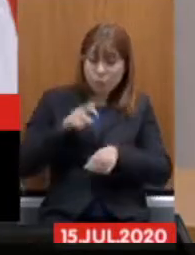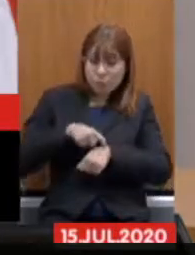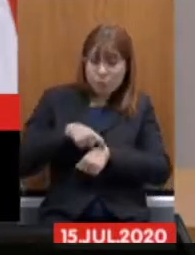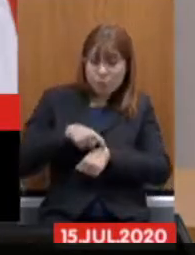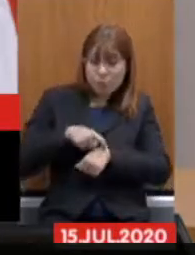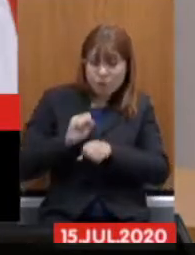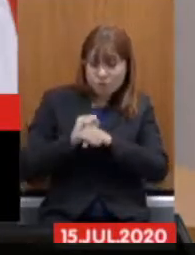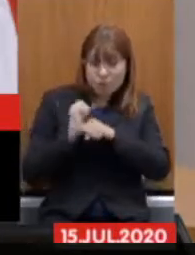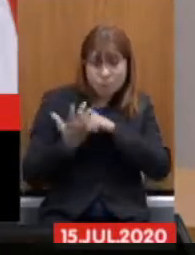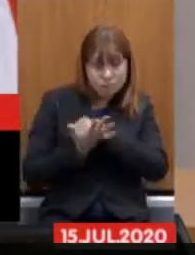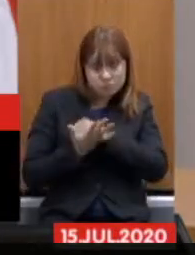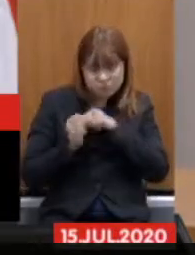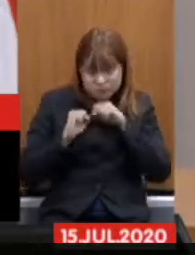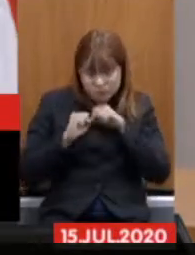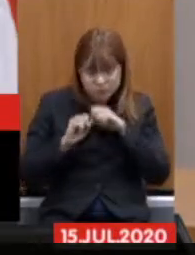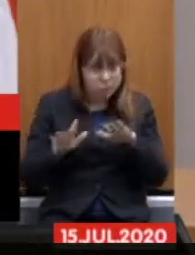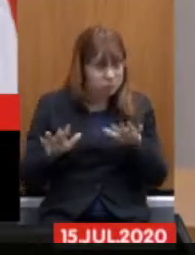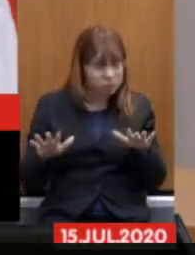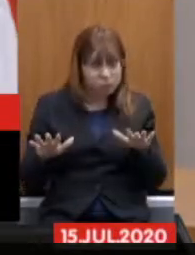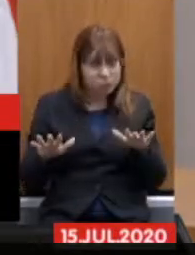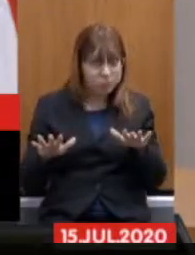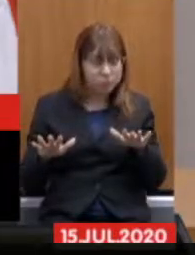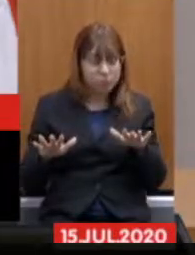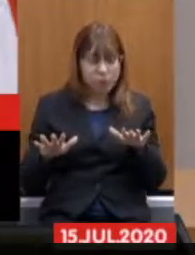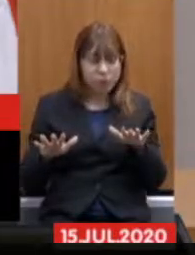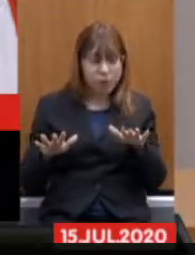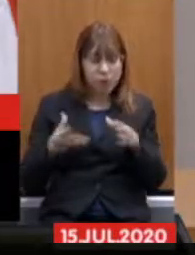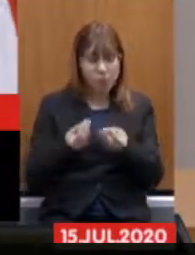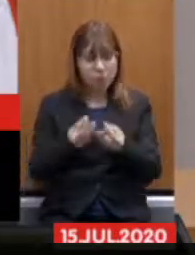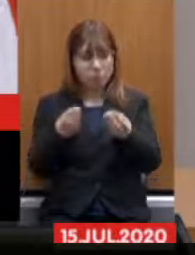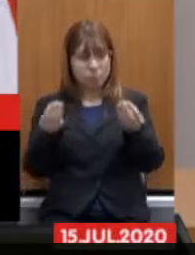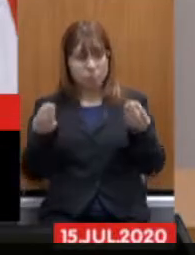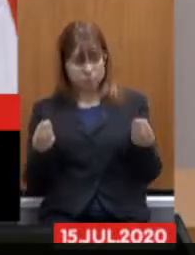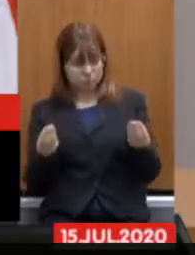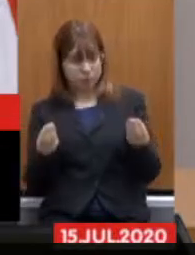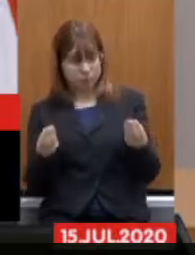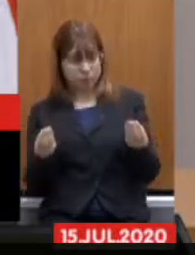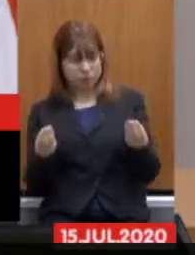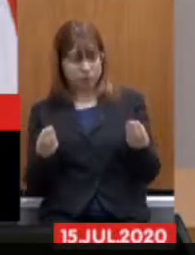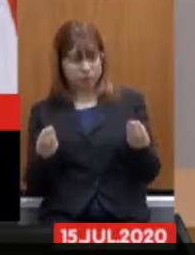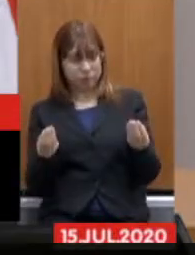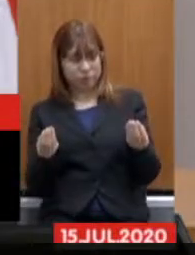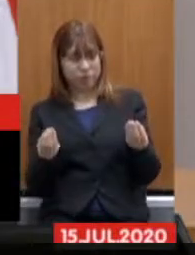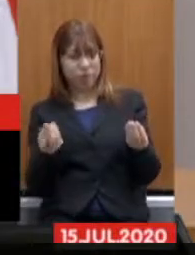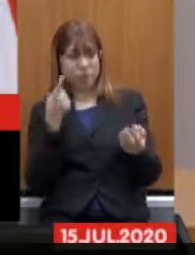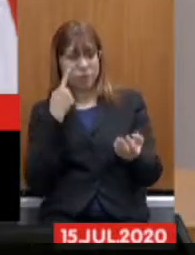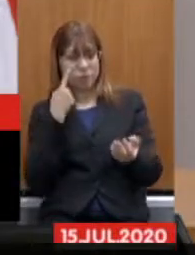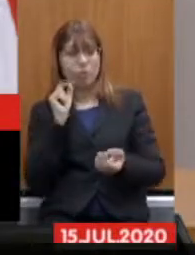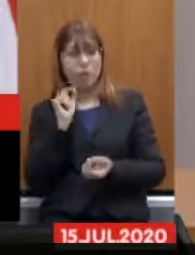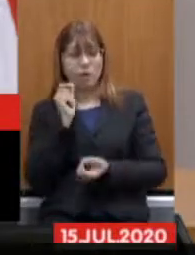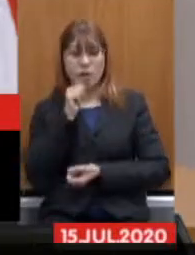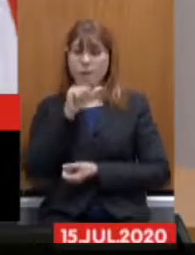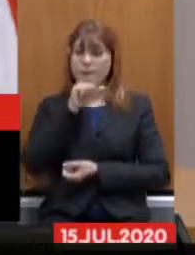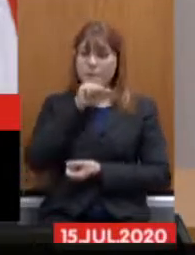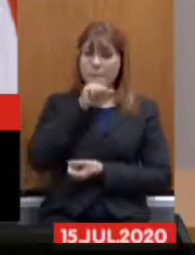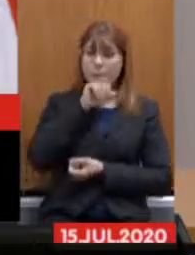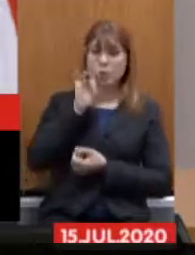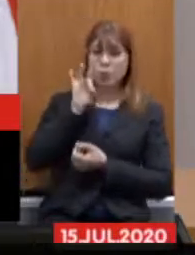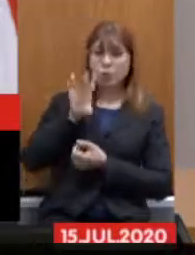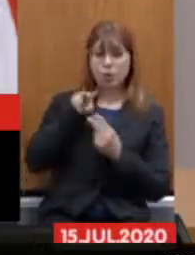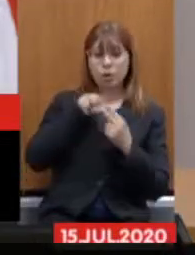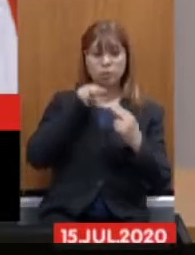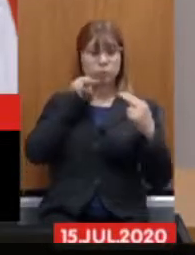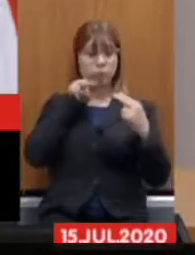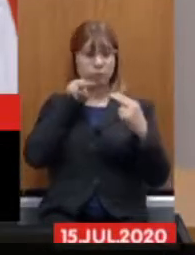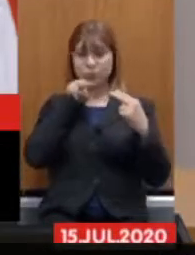estamos numa pandemia e onde muitos de nós estão vendo as suas mães pela tela